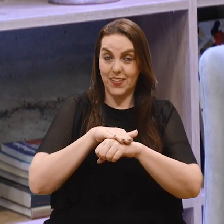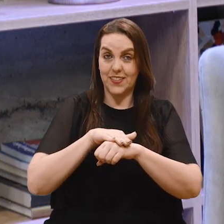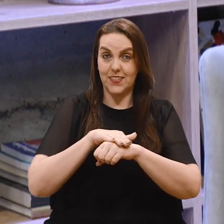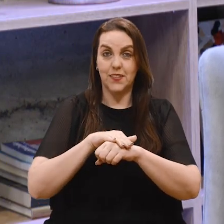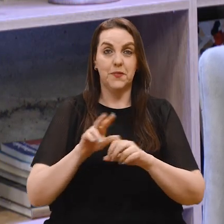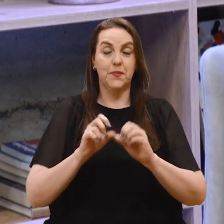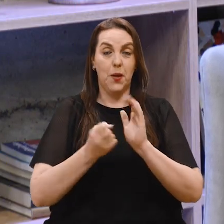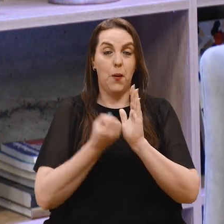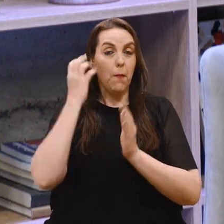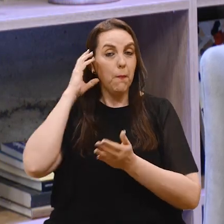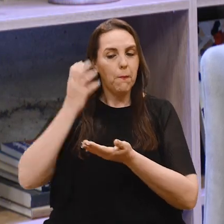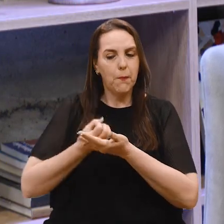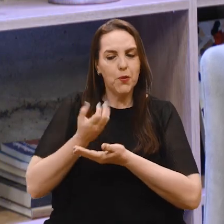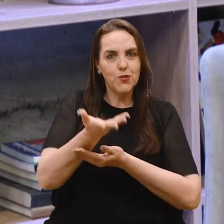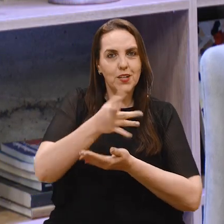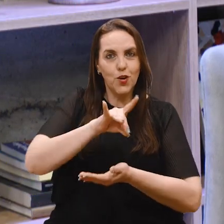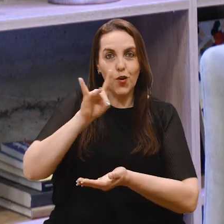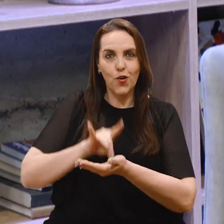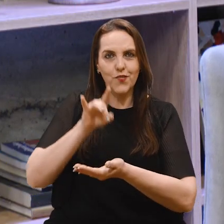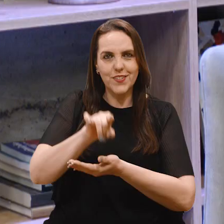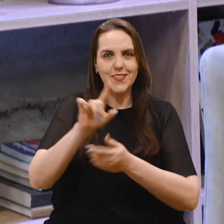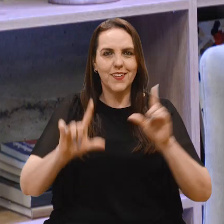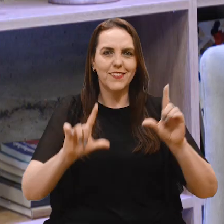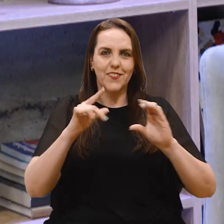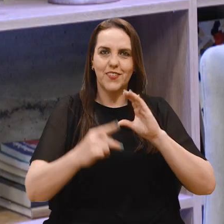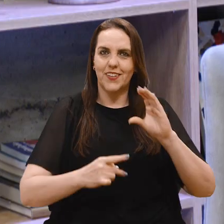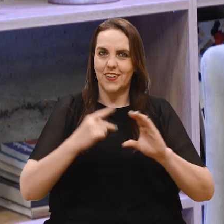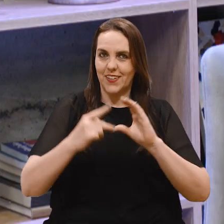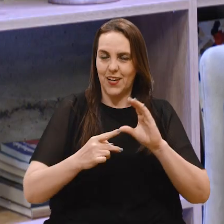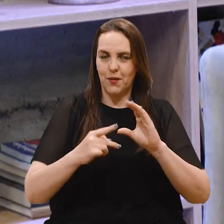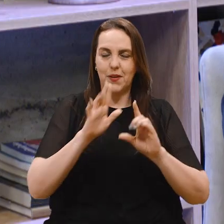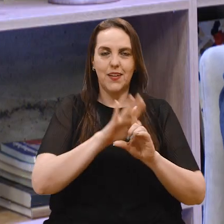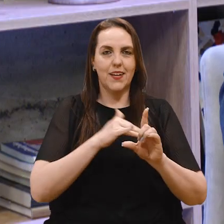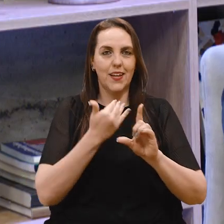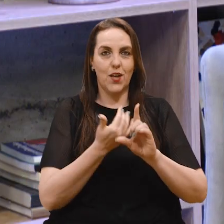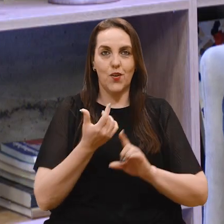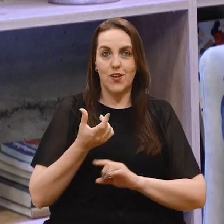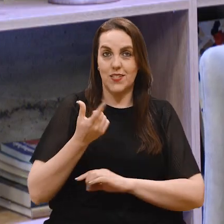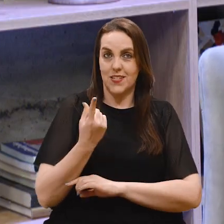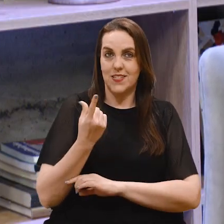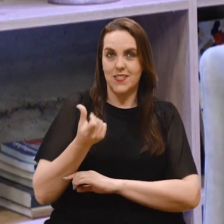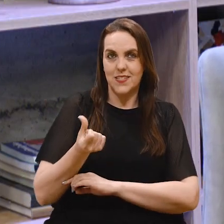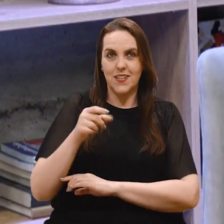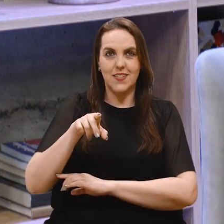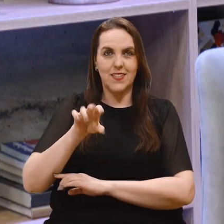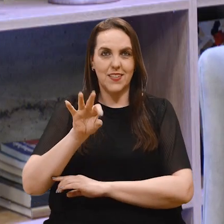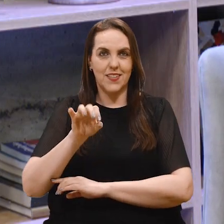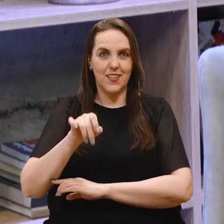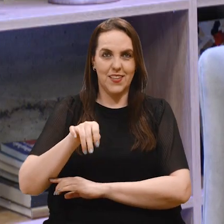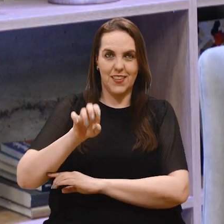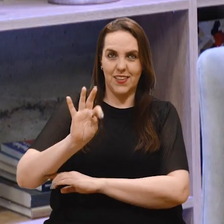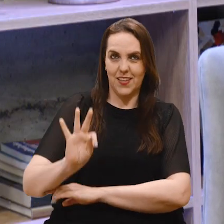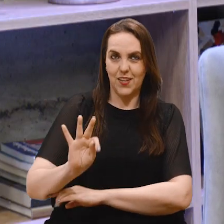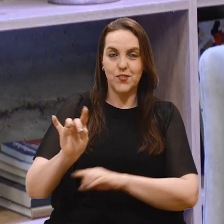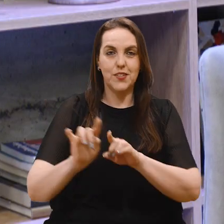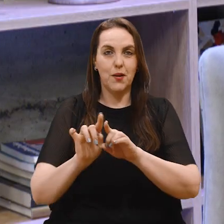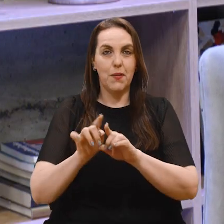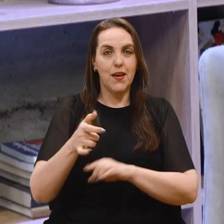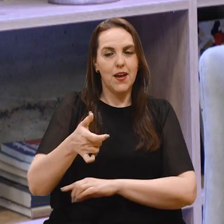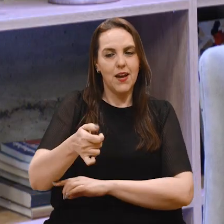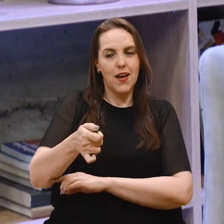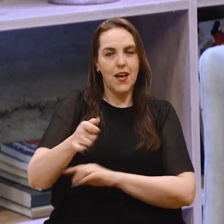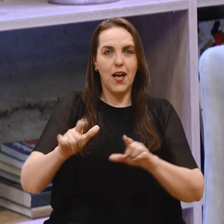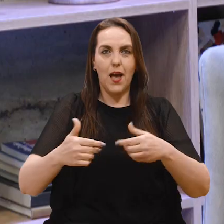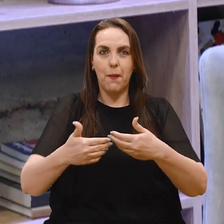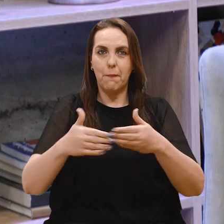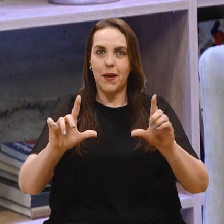nosso podcast oficial da TV Câmara, do canal 16 da Claro Net, mas também do canal aberto